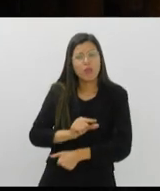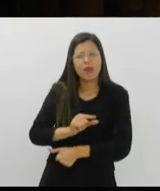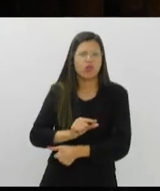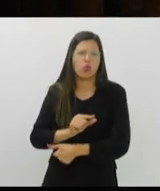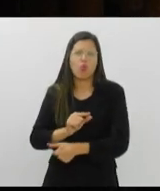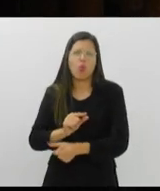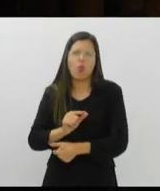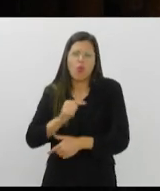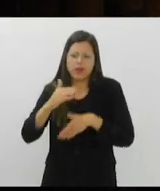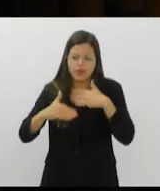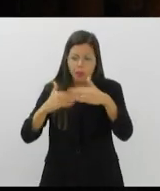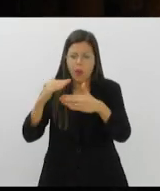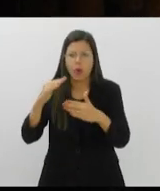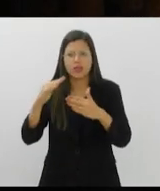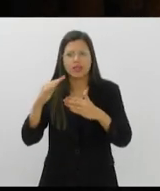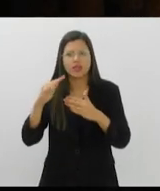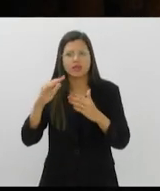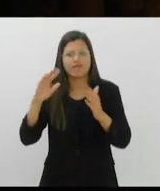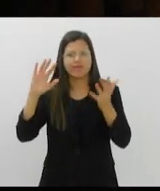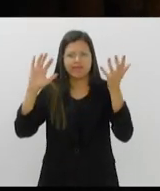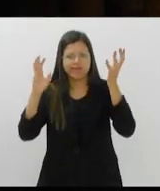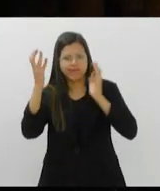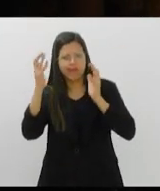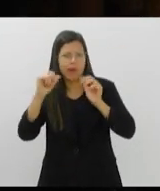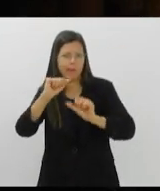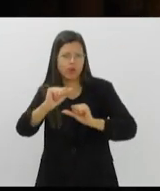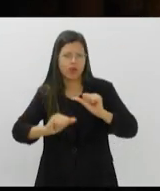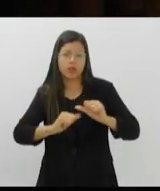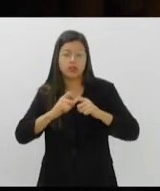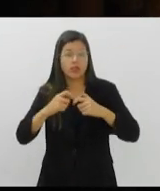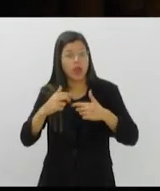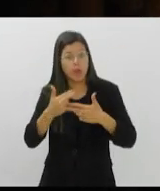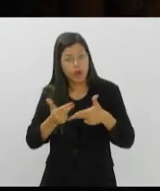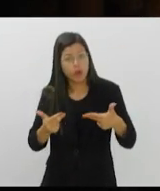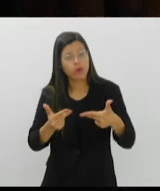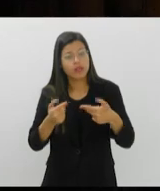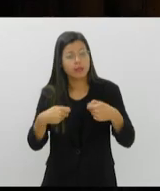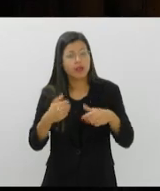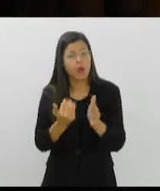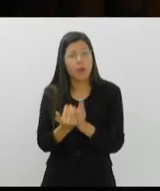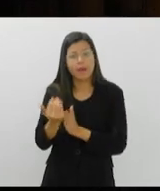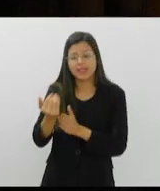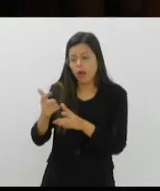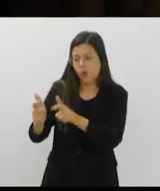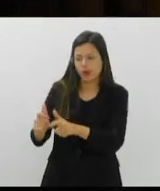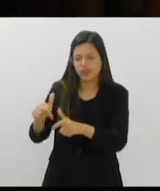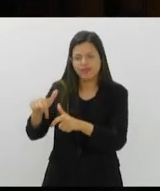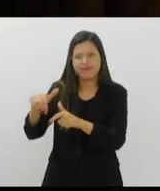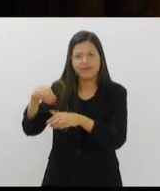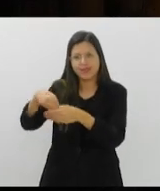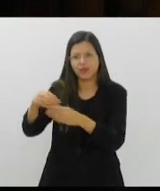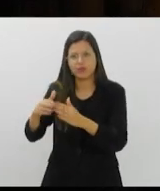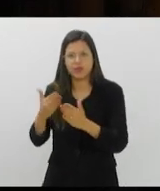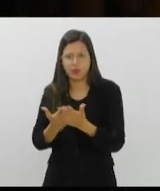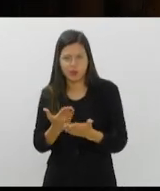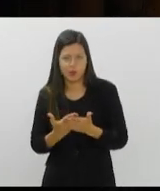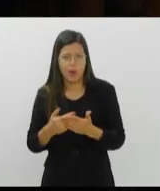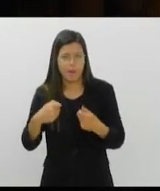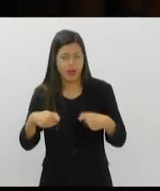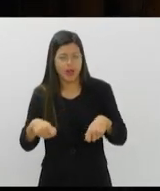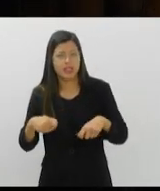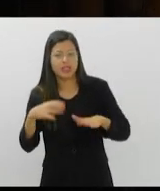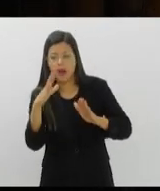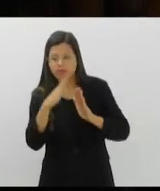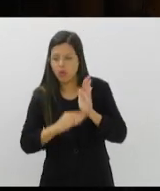climáticas. E aí isso é coisa que tem que se fazer nas escolas. As escolas têm que dar o exemplo, têm que abordar a questão